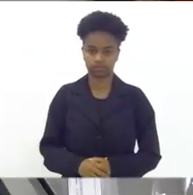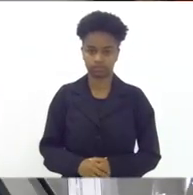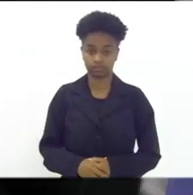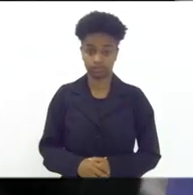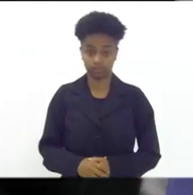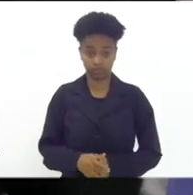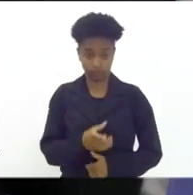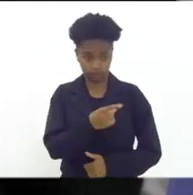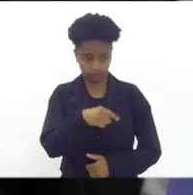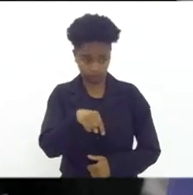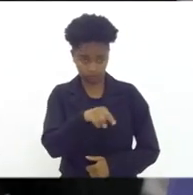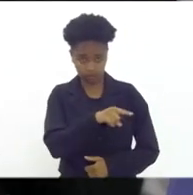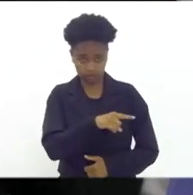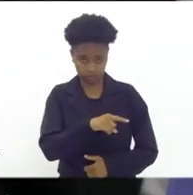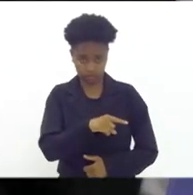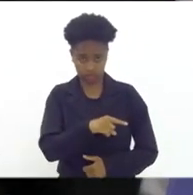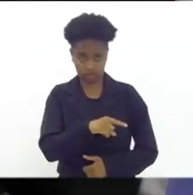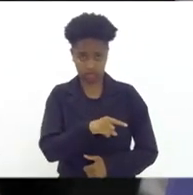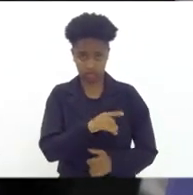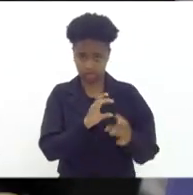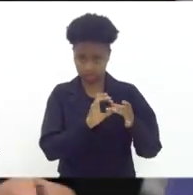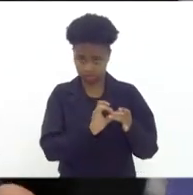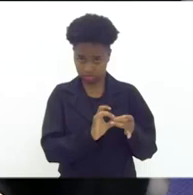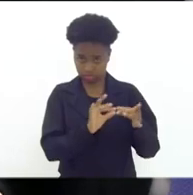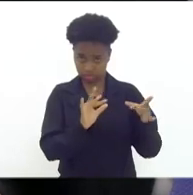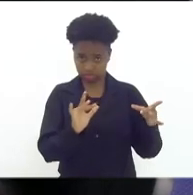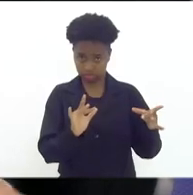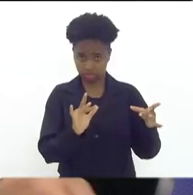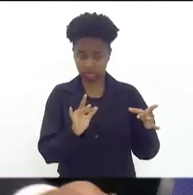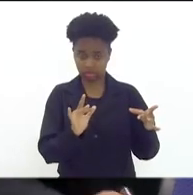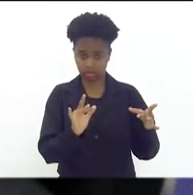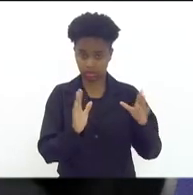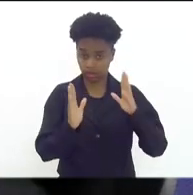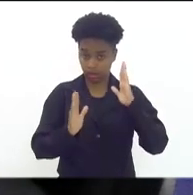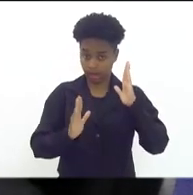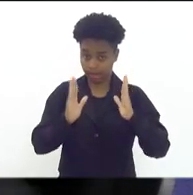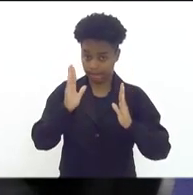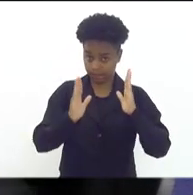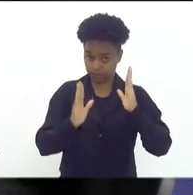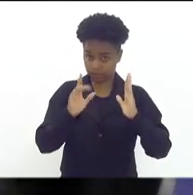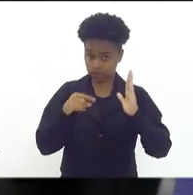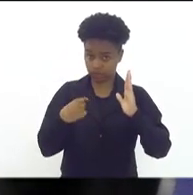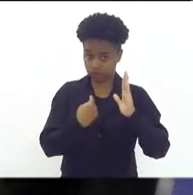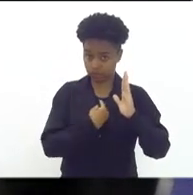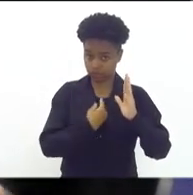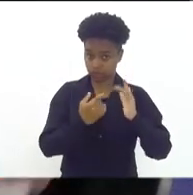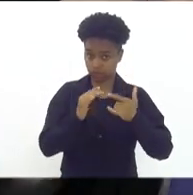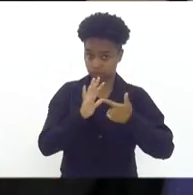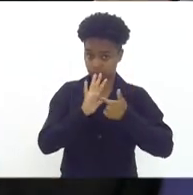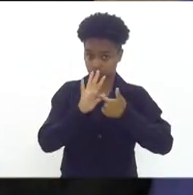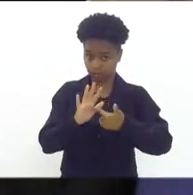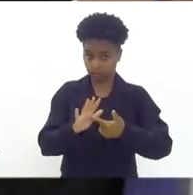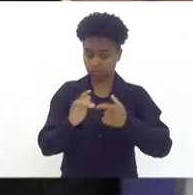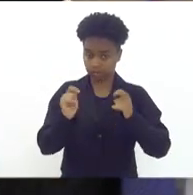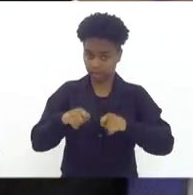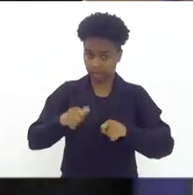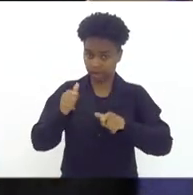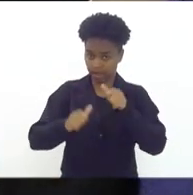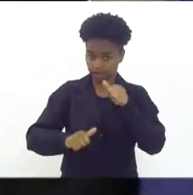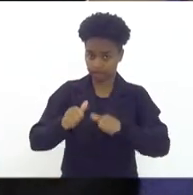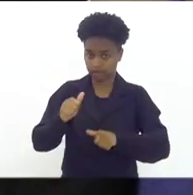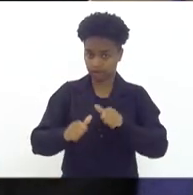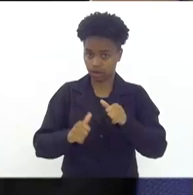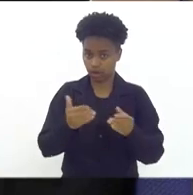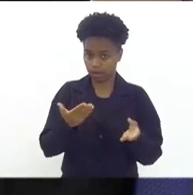estariam é distritos a ao prazo estipulado por esse corpo técnico para fazer avaliação de julgamento